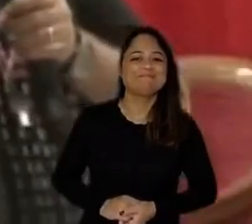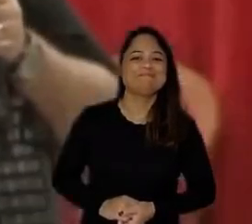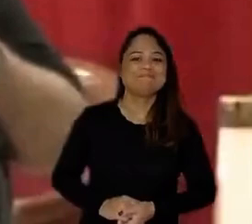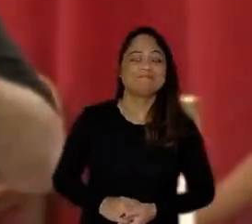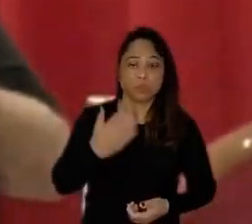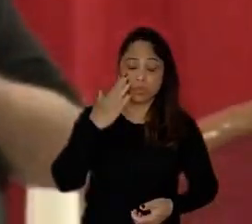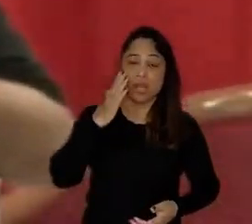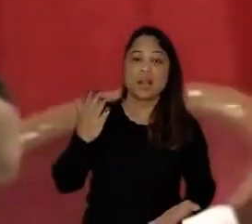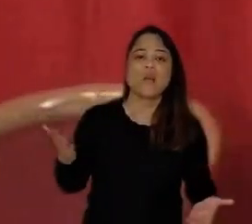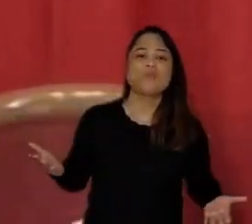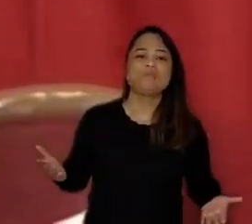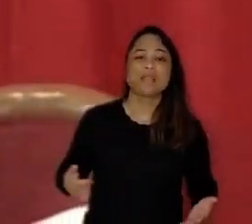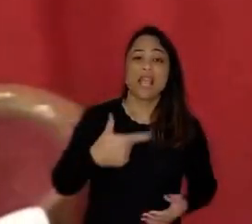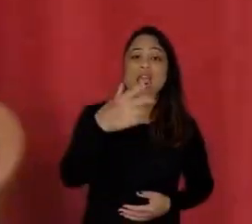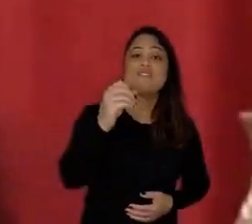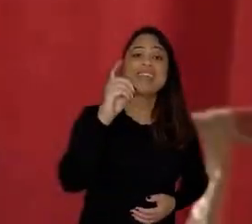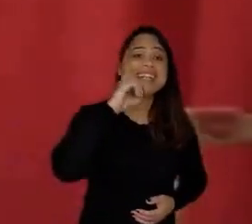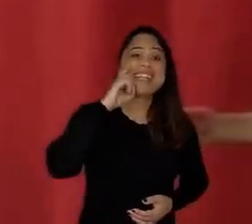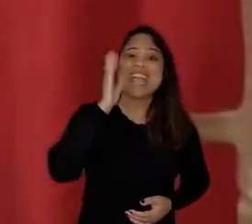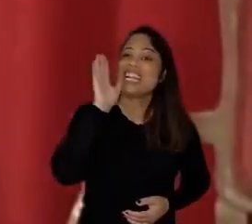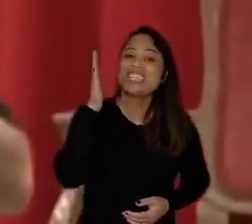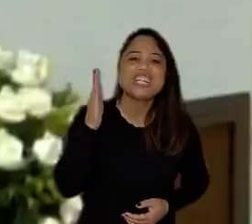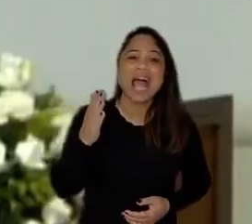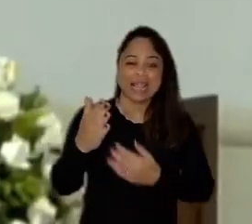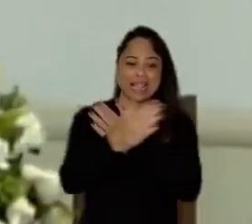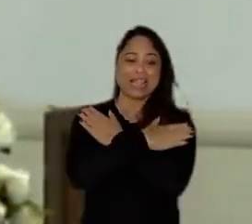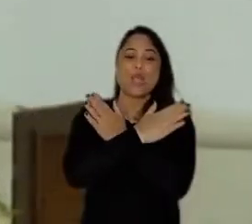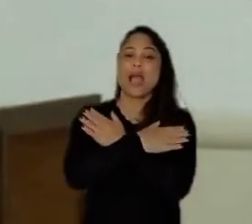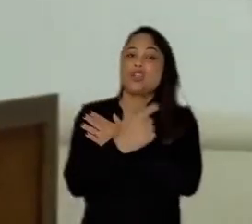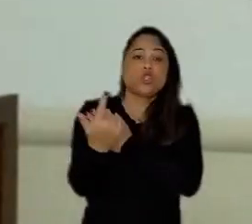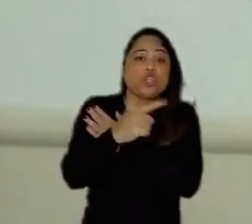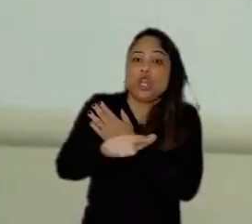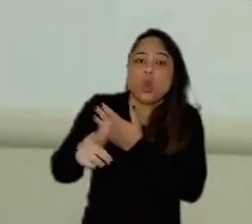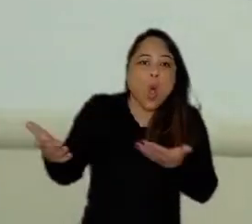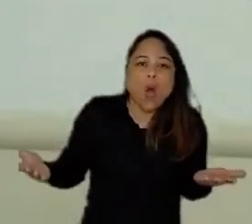Pode falar para quem está do outro lado: em 20 dias você está na rua de novo.